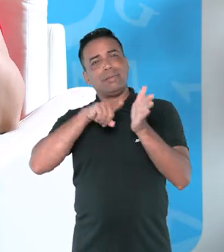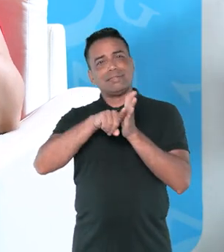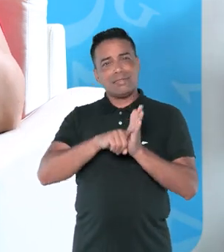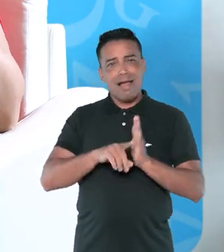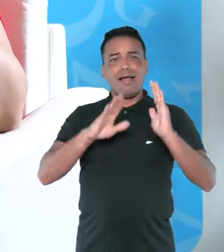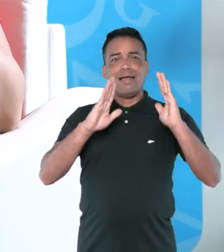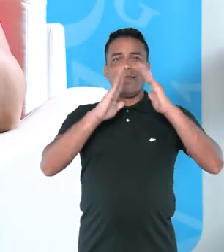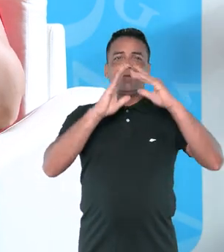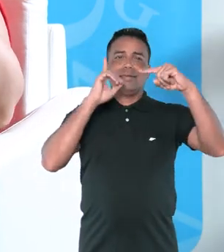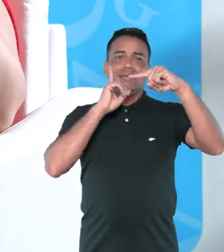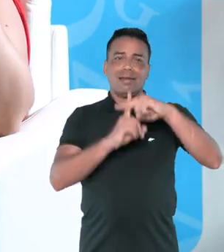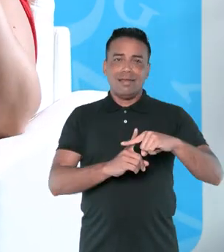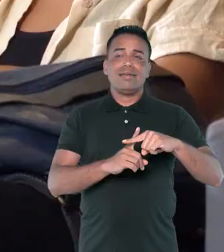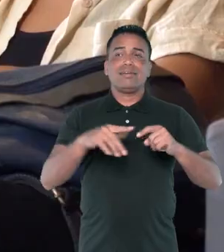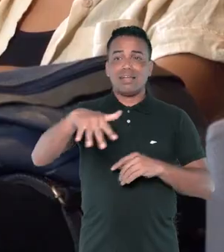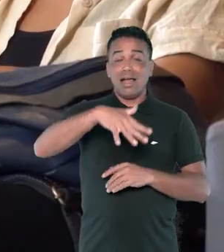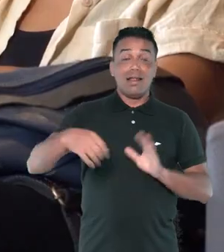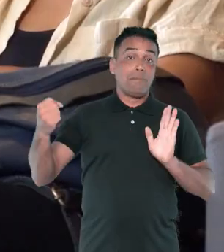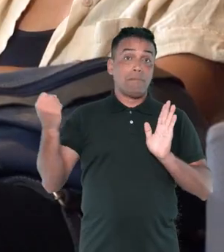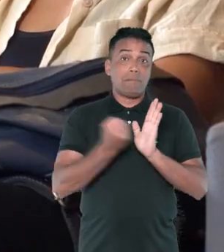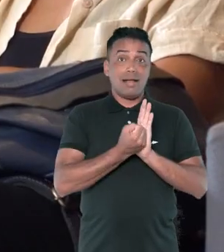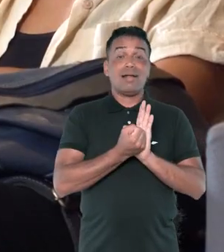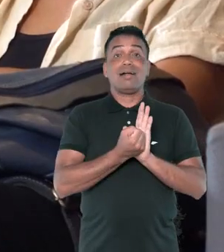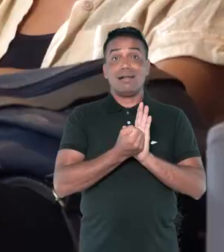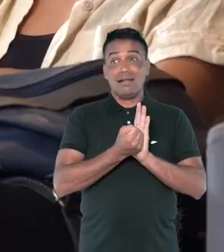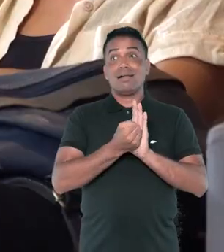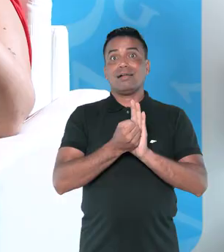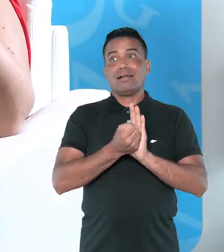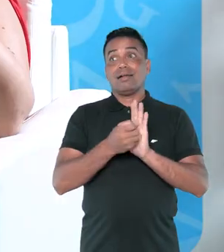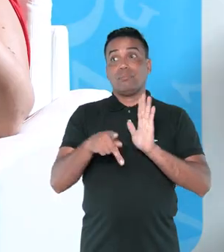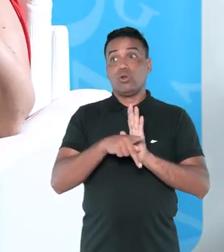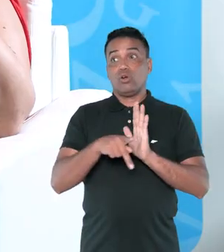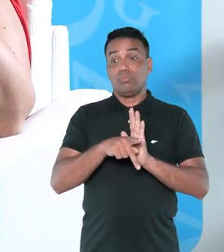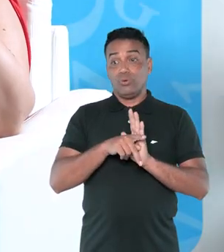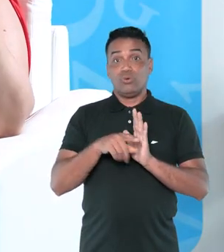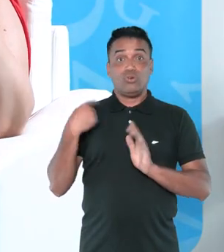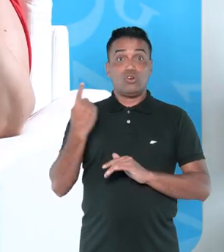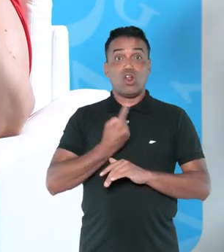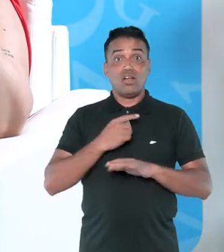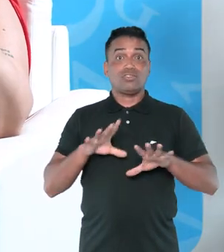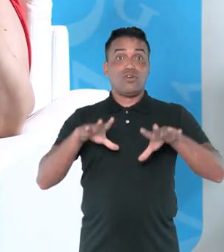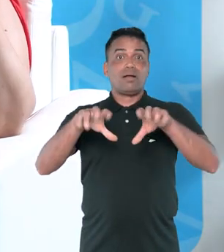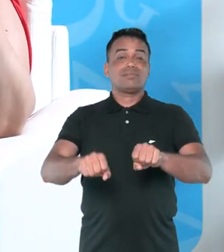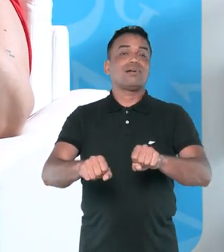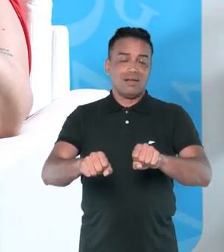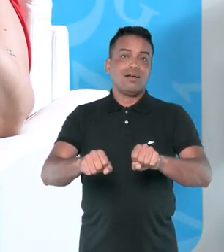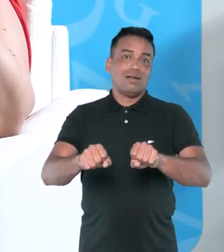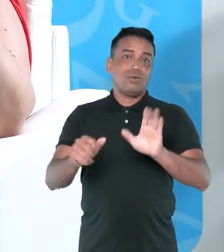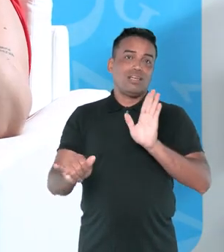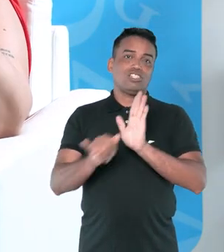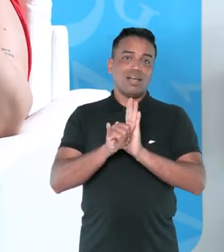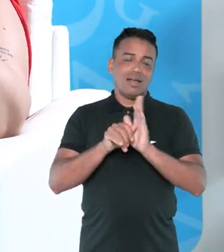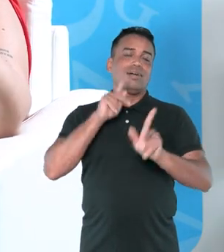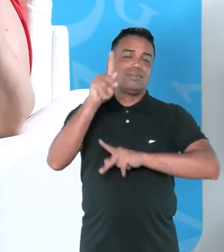sobre esse aspecto simbólico da igreja ser retrato da nossa formação enquanto nação, enquanto povo, essas três raças e